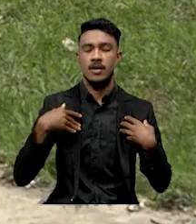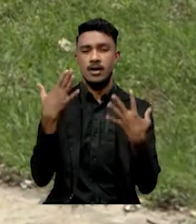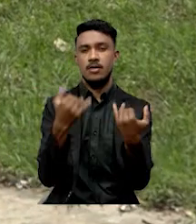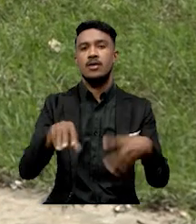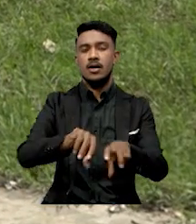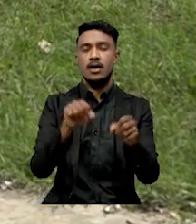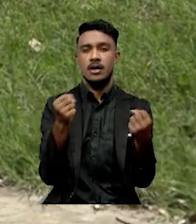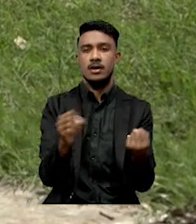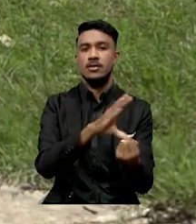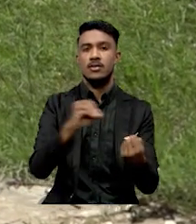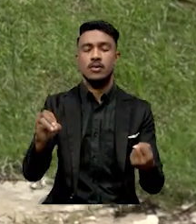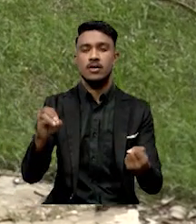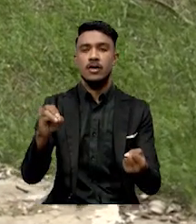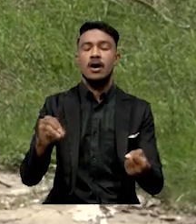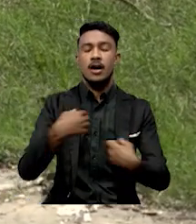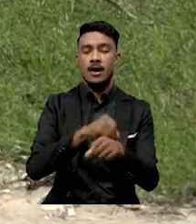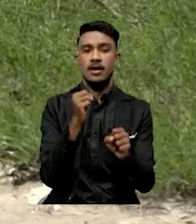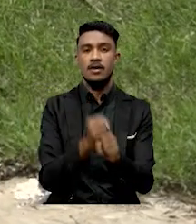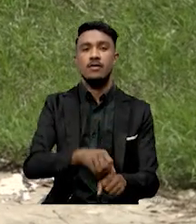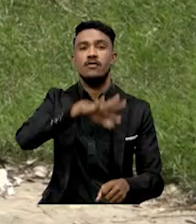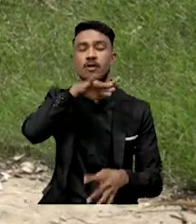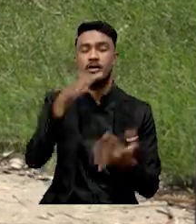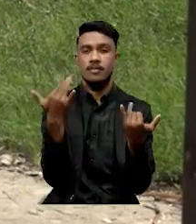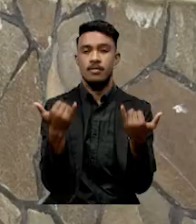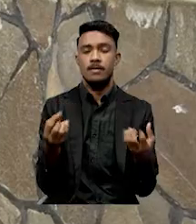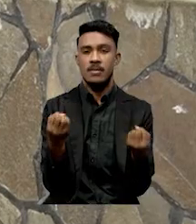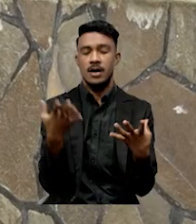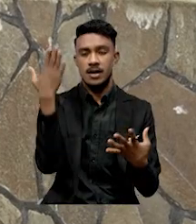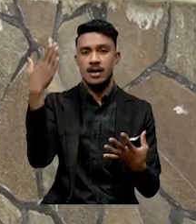hori implica lixo namkari, hanesa na contese ia largo le